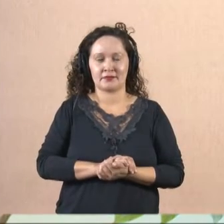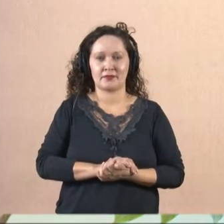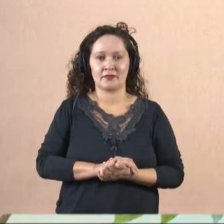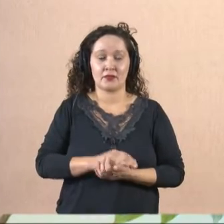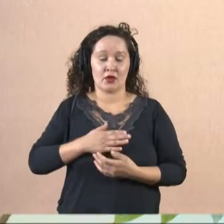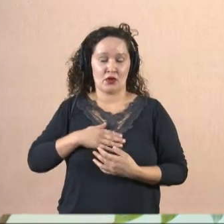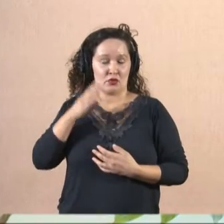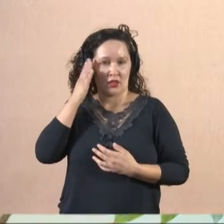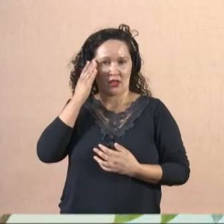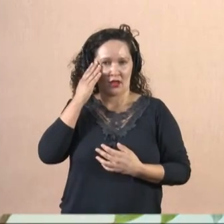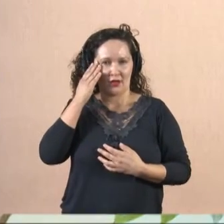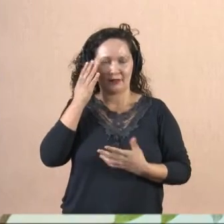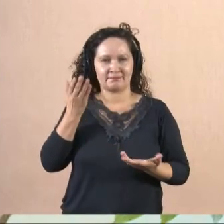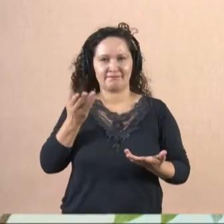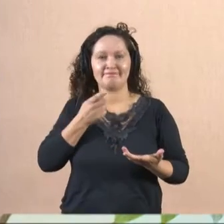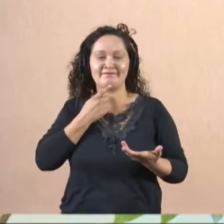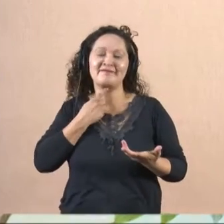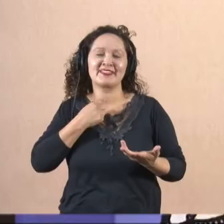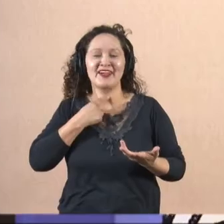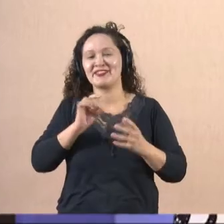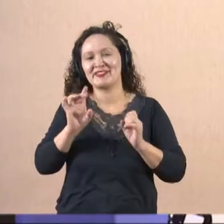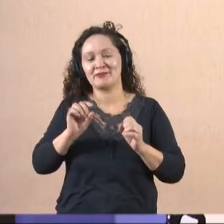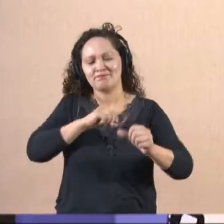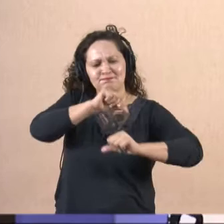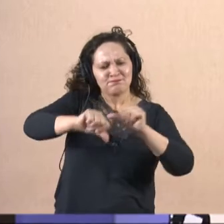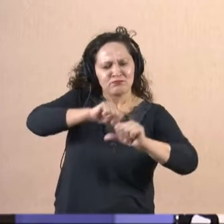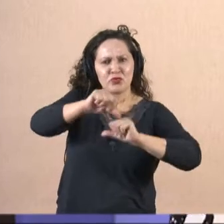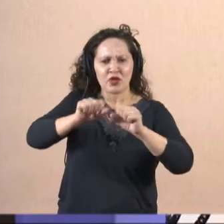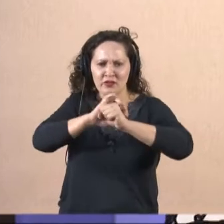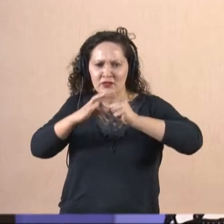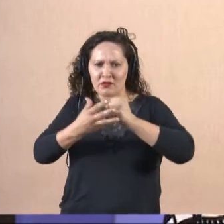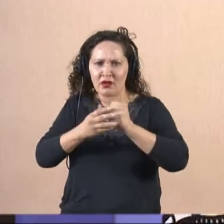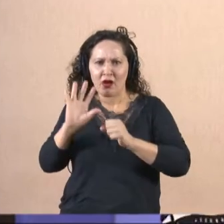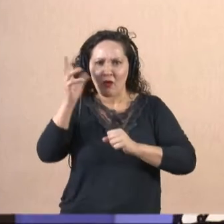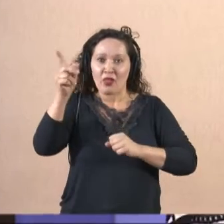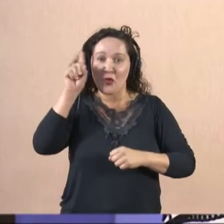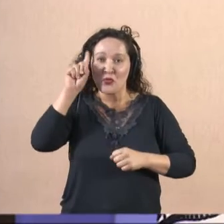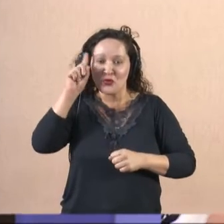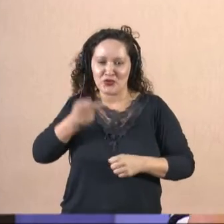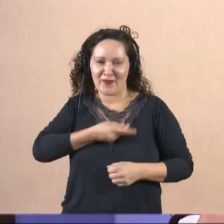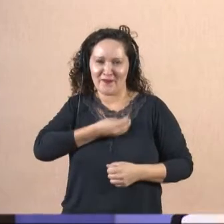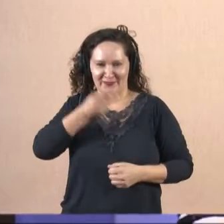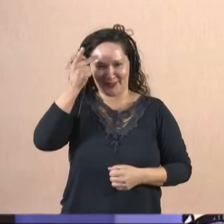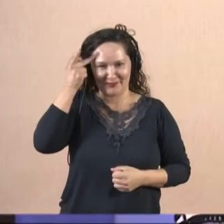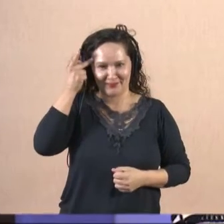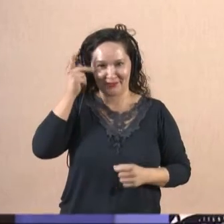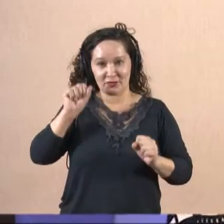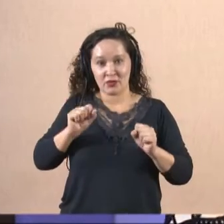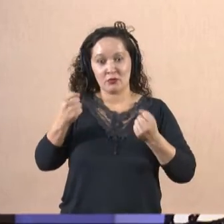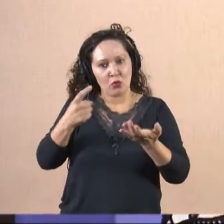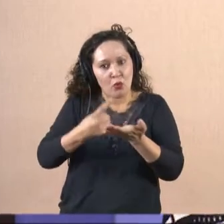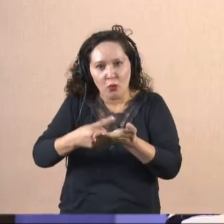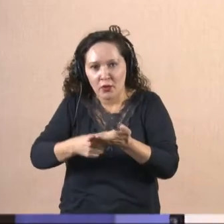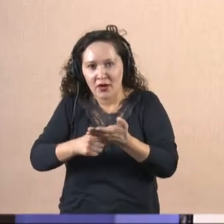eu sei que queria dizer e a grande mudança causada pela pandemia também na rotina diária das pessoas em razão